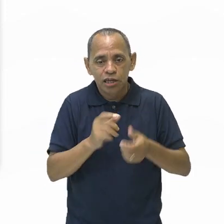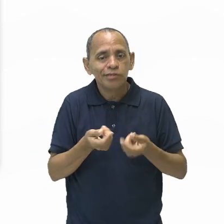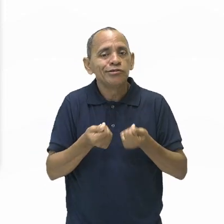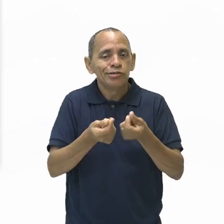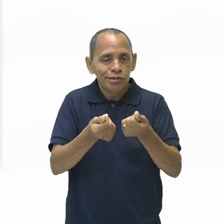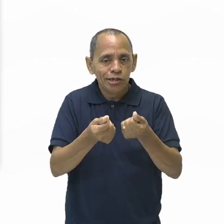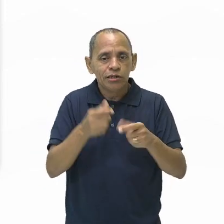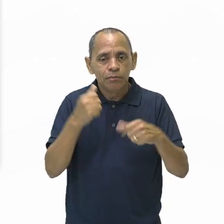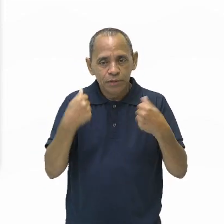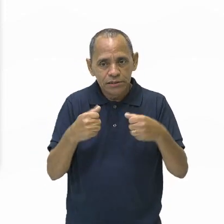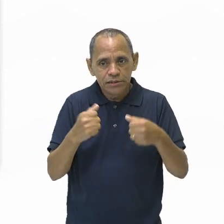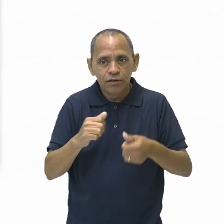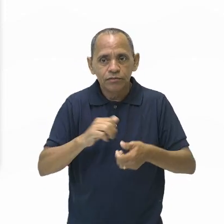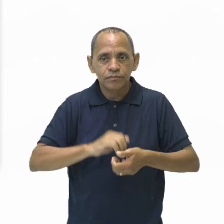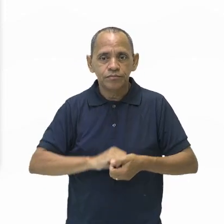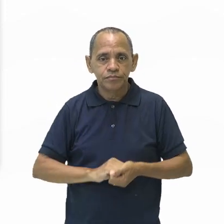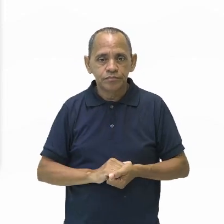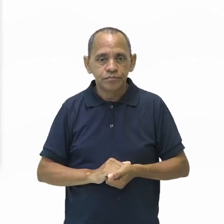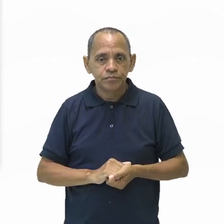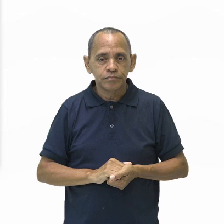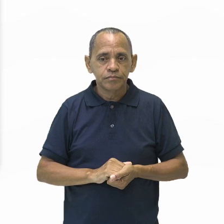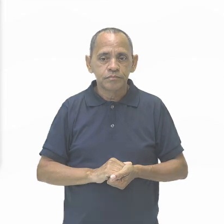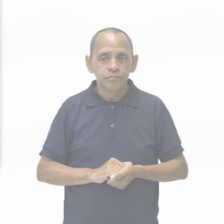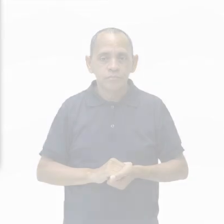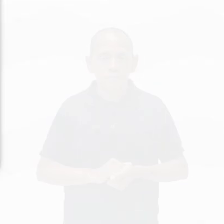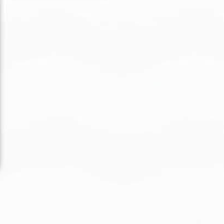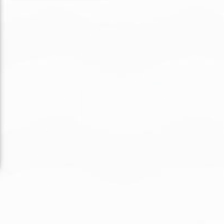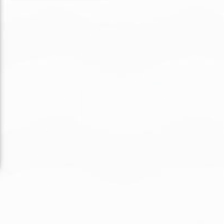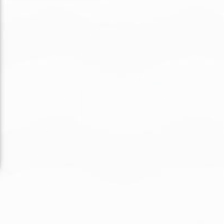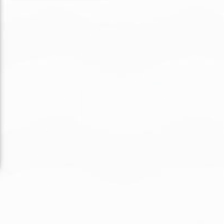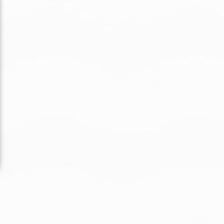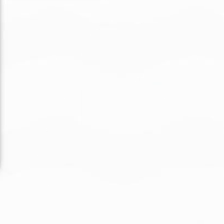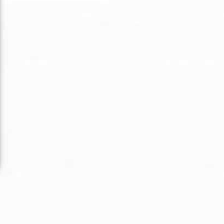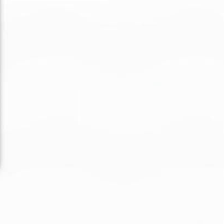Tá? Como ela perde a honra, o pai a